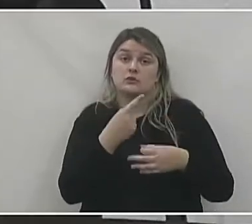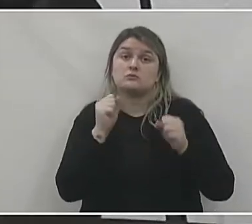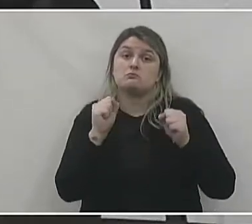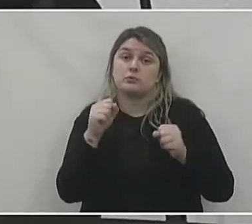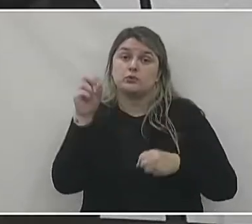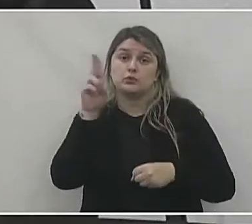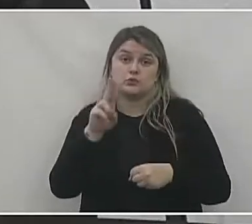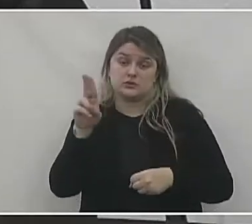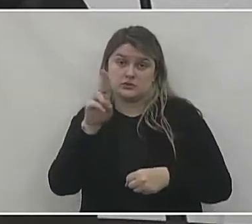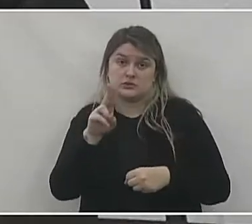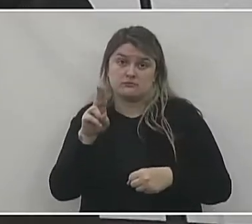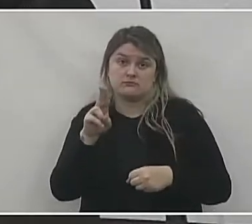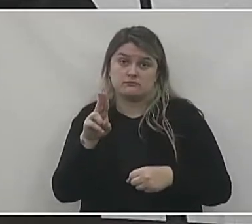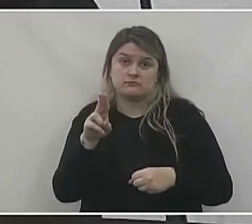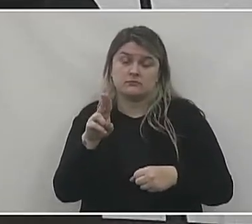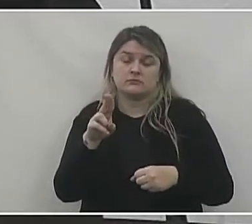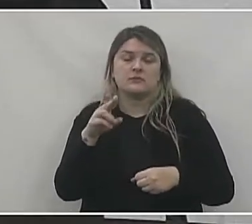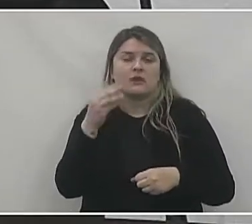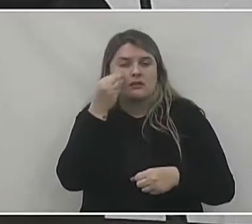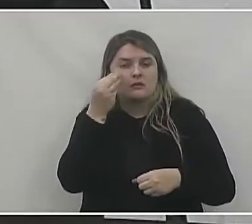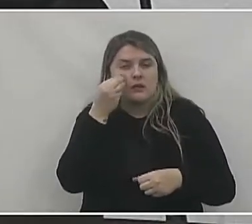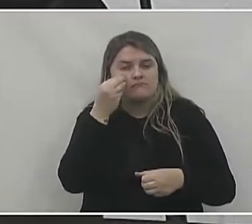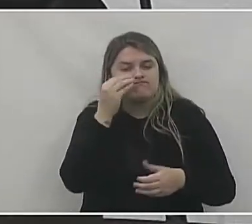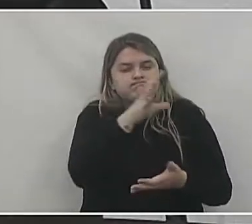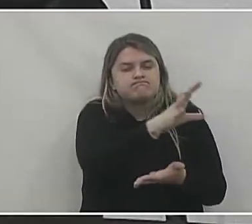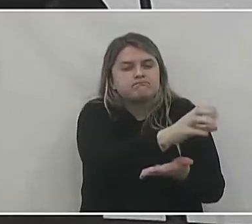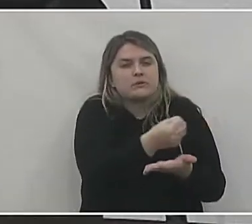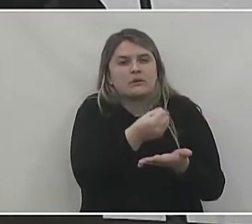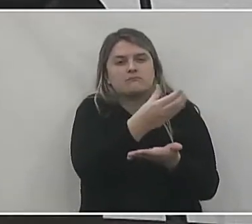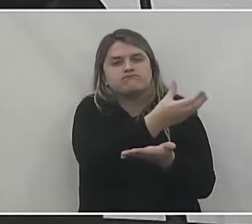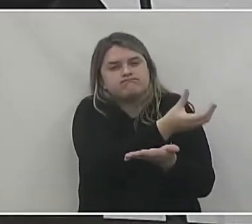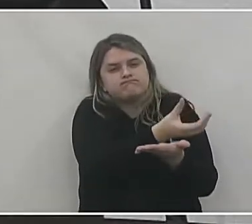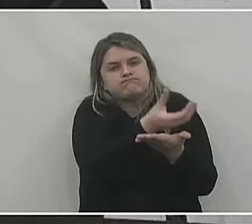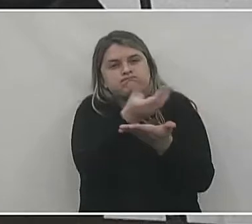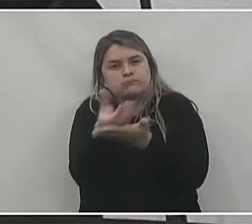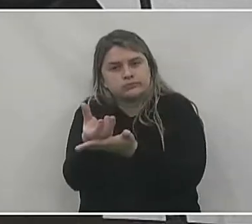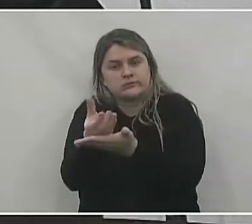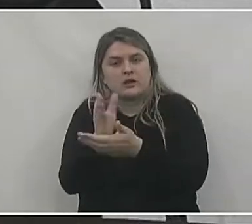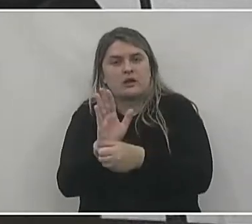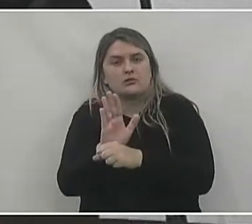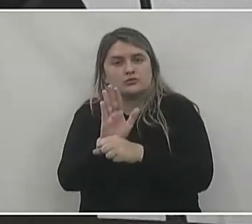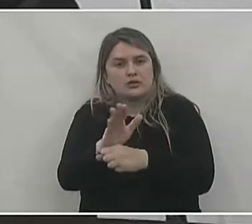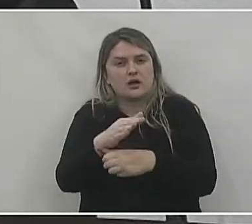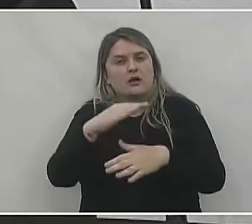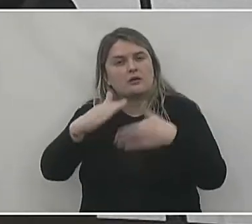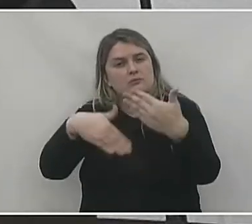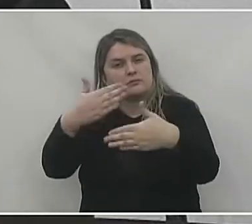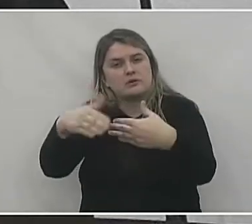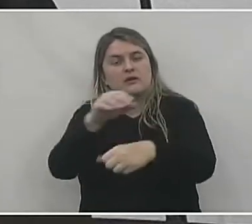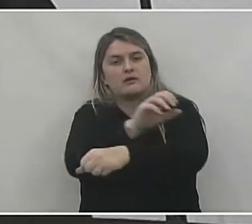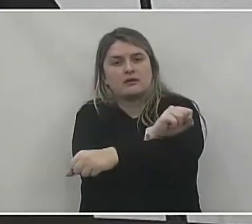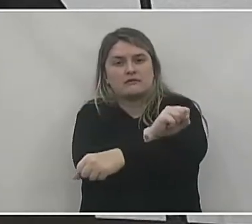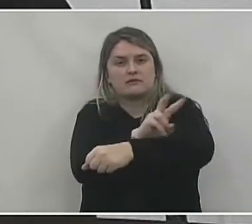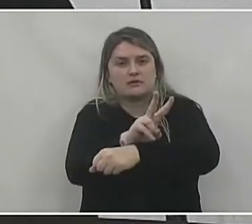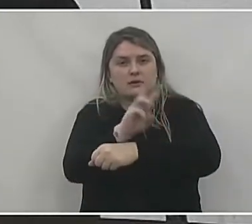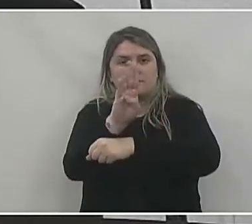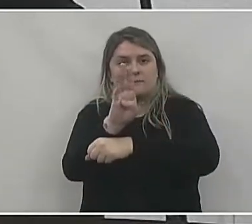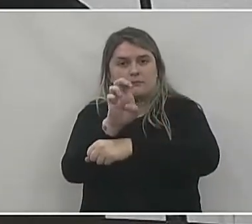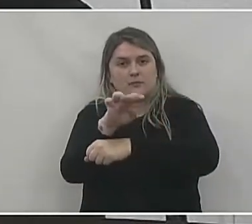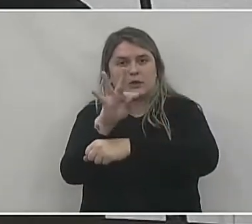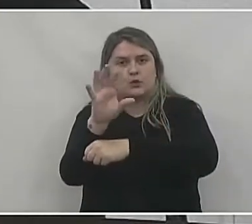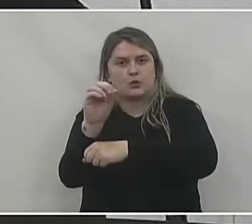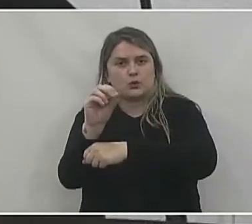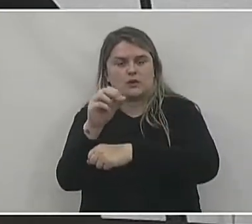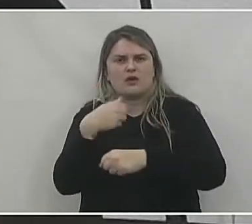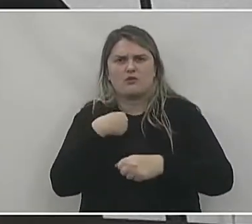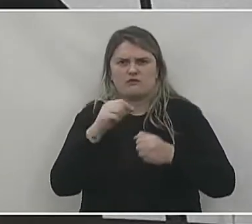usar lá, de repente, para arrancar o dinheiro para a Bento Munhoz da Rocha. Então fica claro, não é uma promessa da